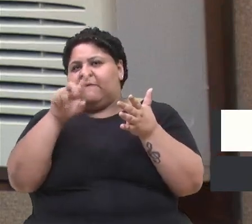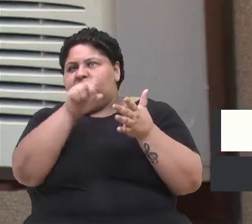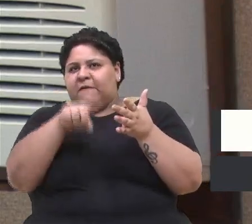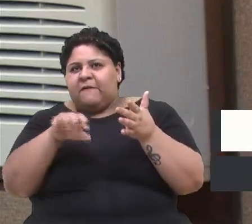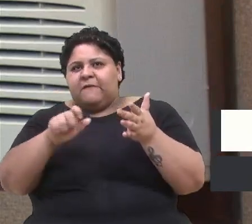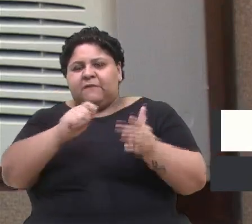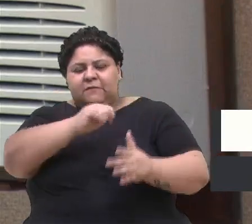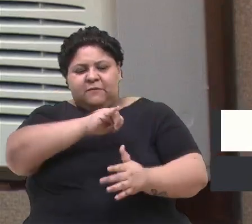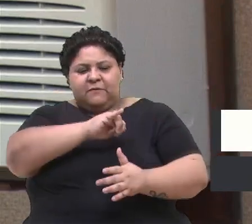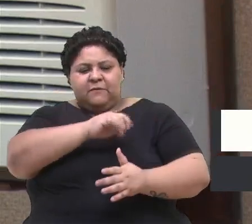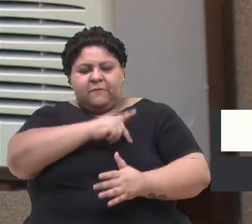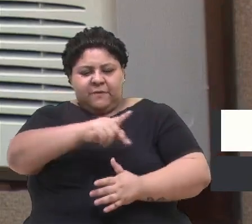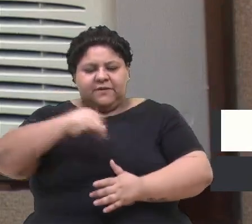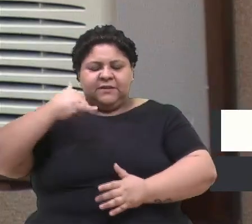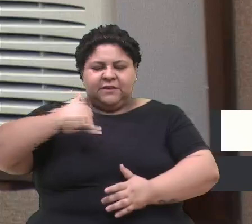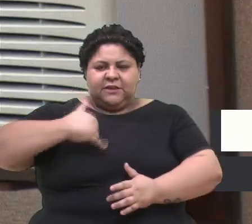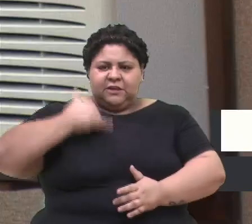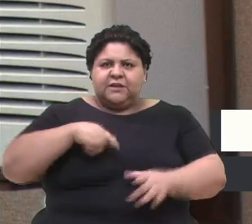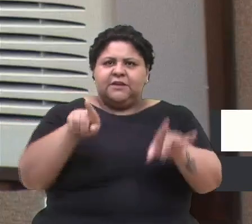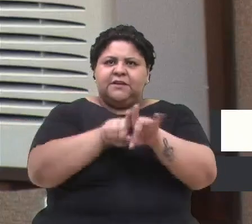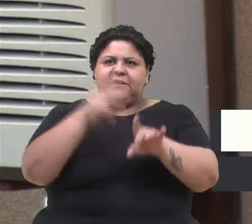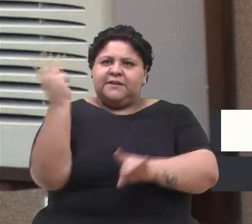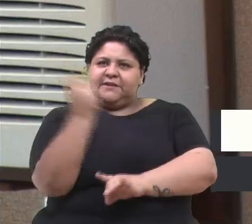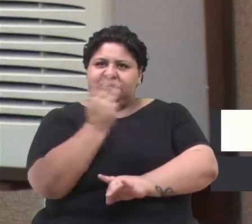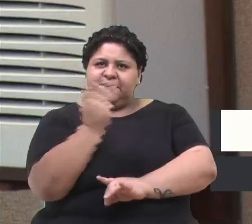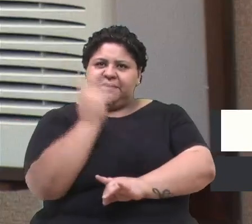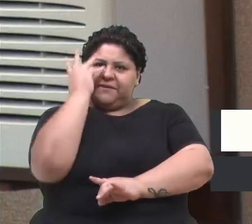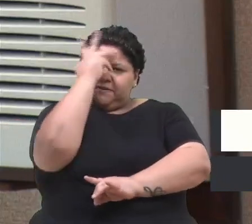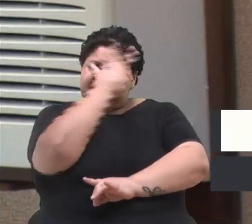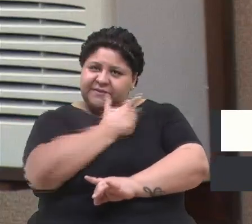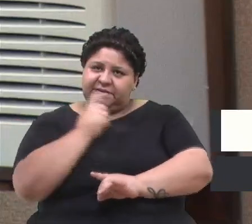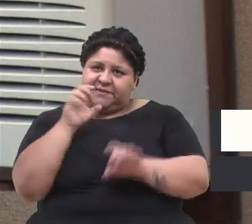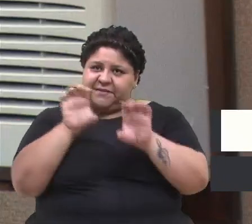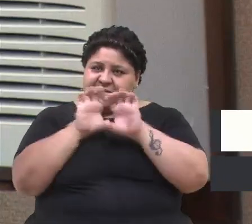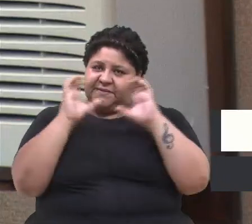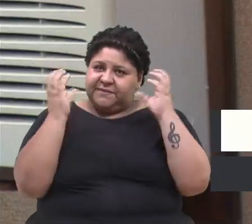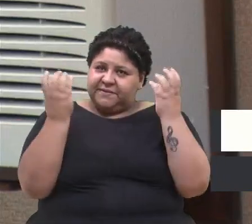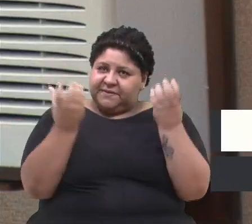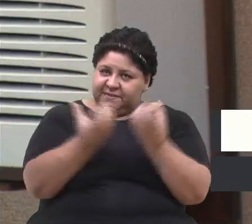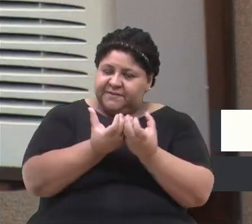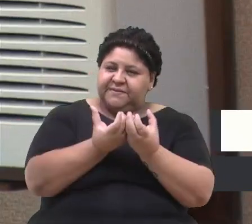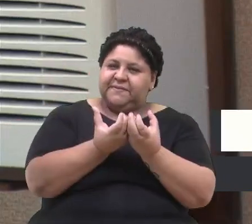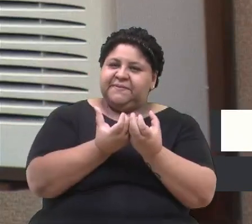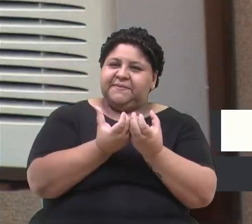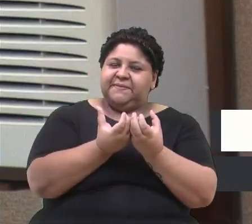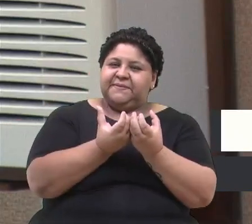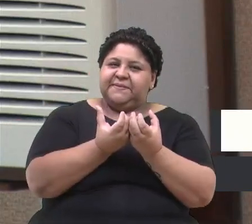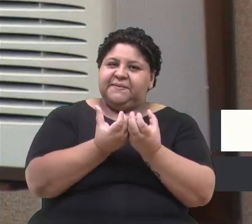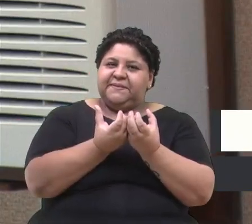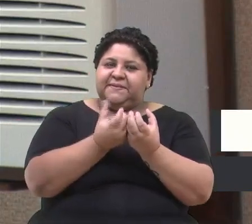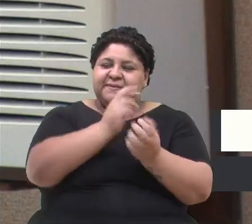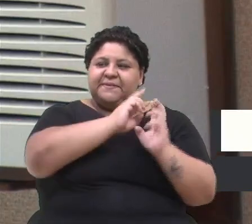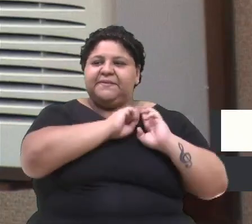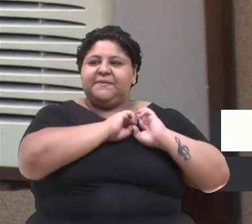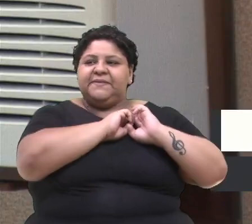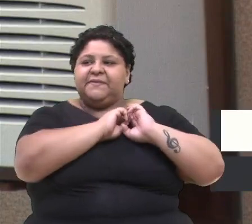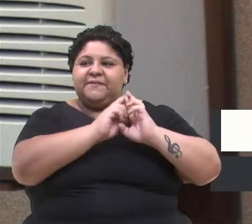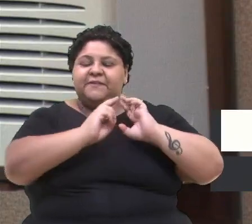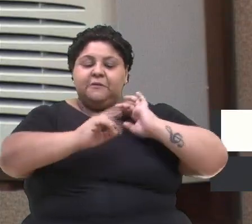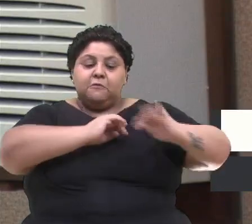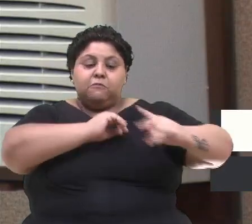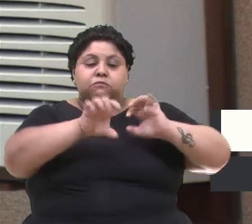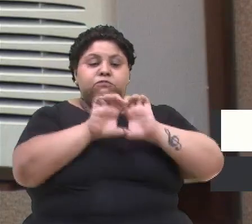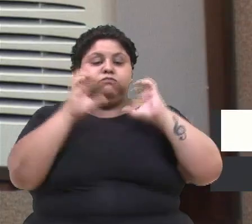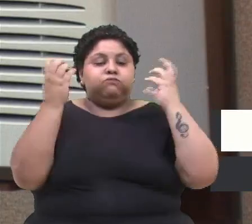e também o trio aqui, né, da mais bela comunitária Princesa e Simpatia, que representam um movimento